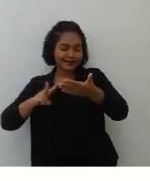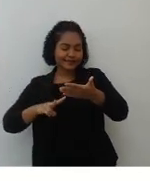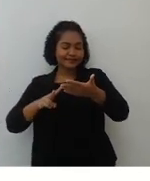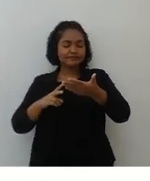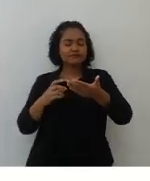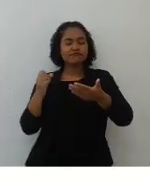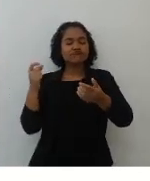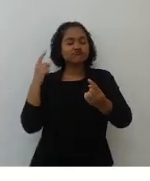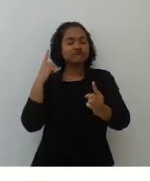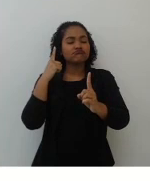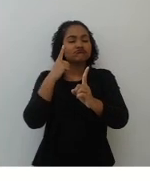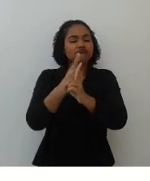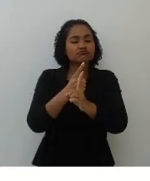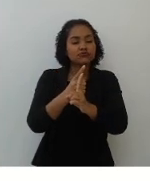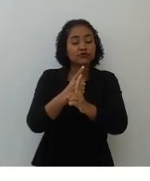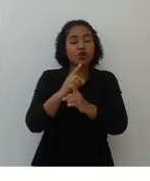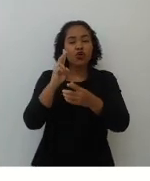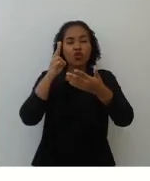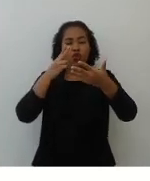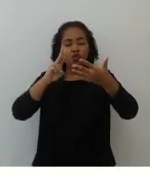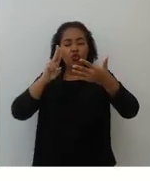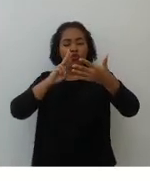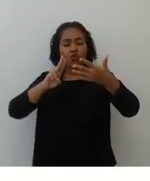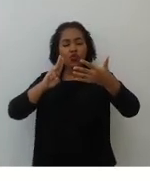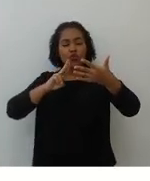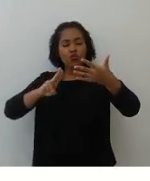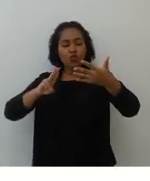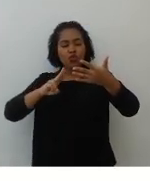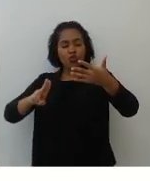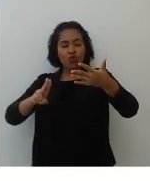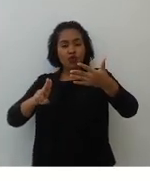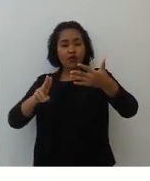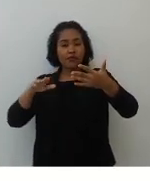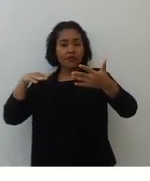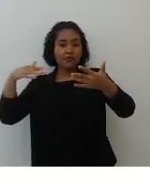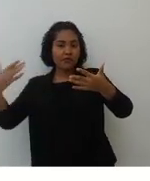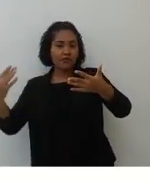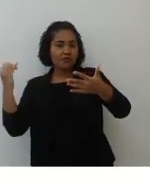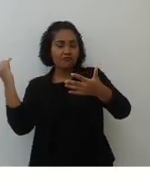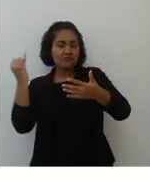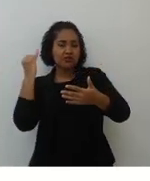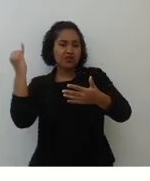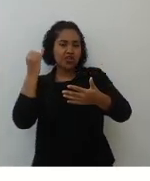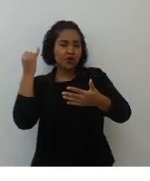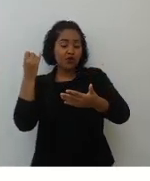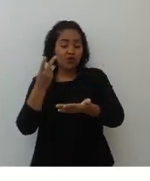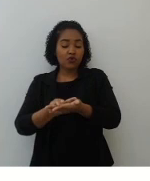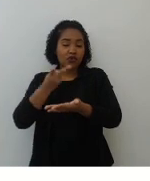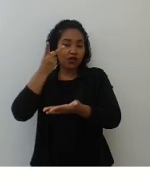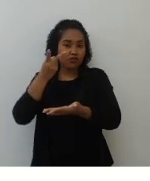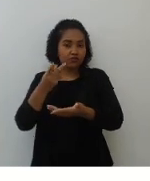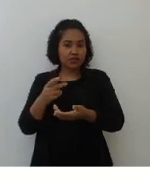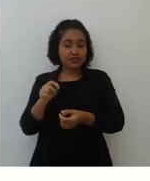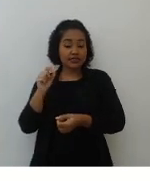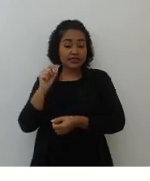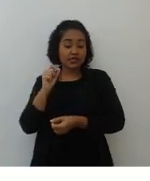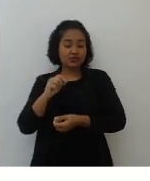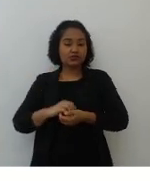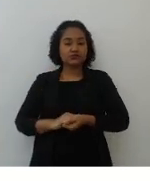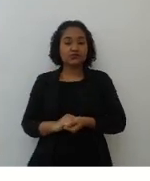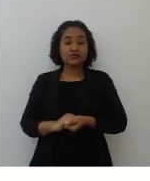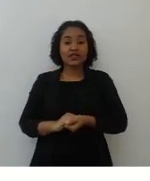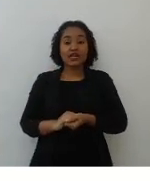esquerda encontra-se nomes de organelas celulares e na coluna direita, importantes processos fisiológicos. Marque